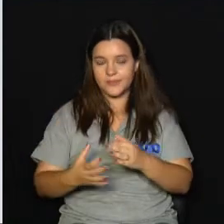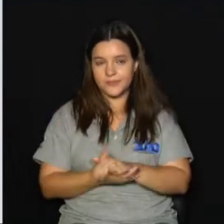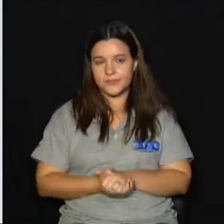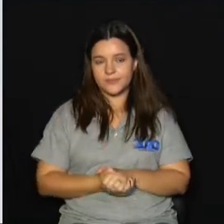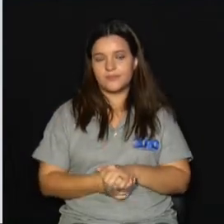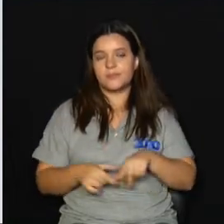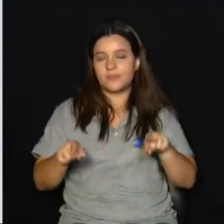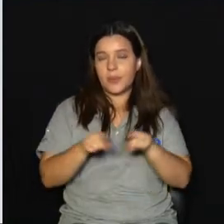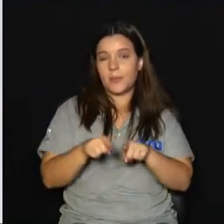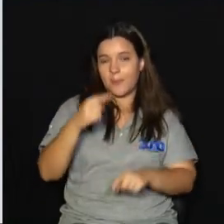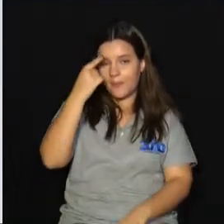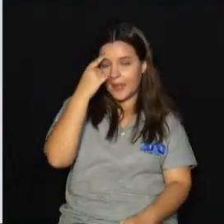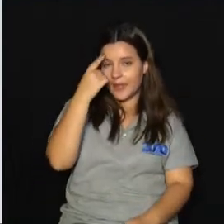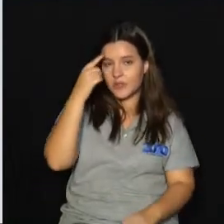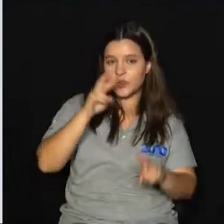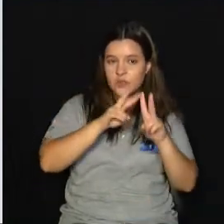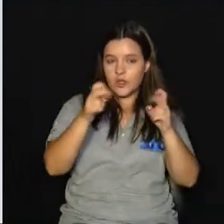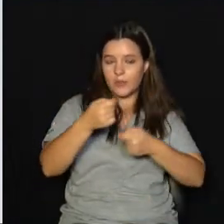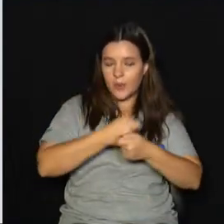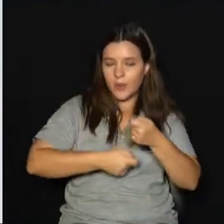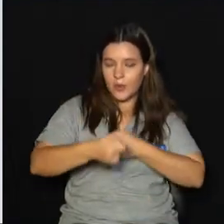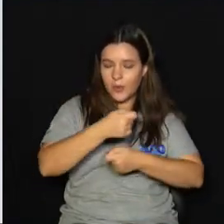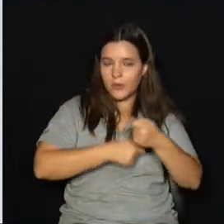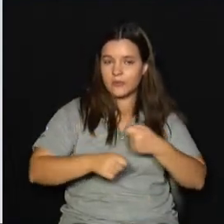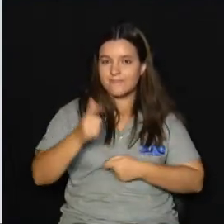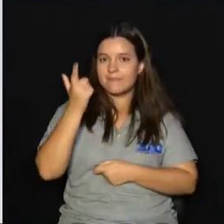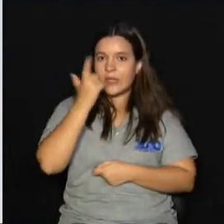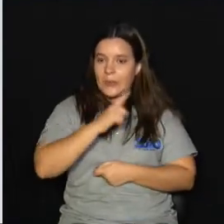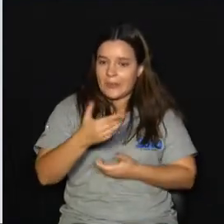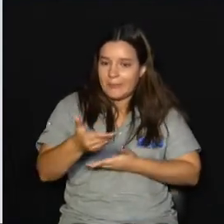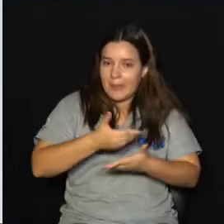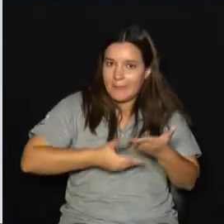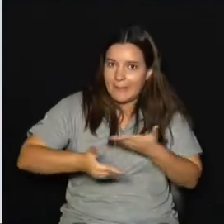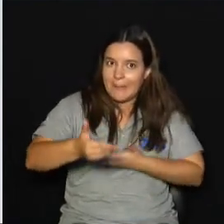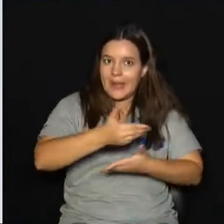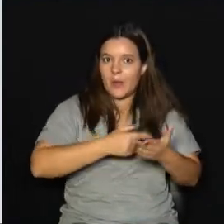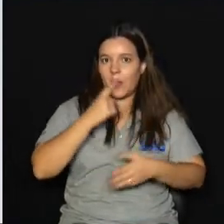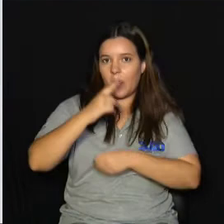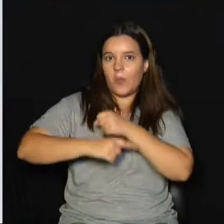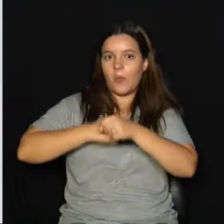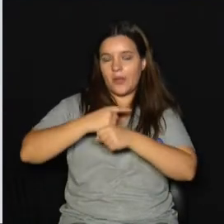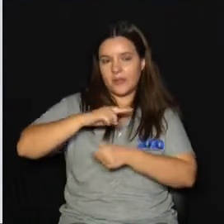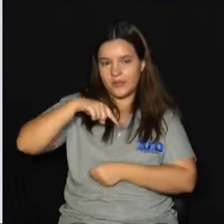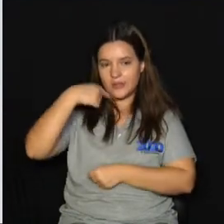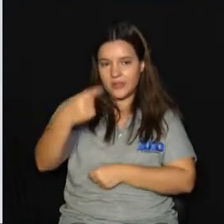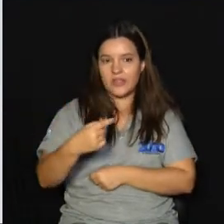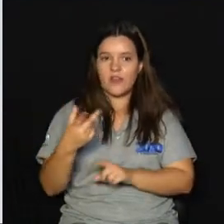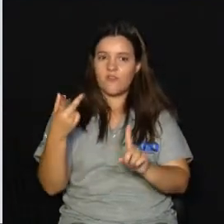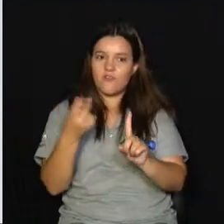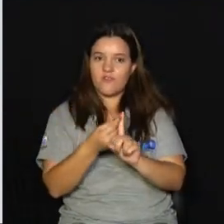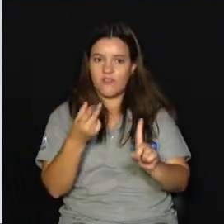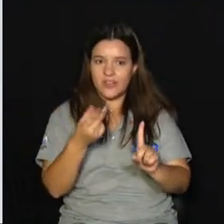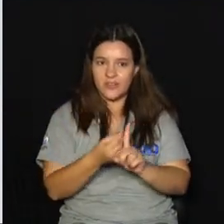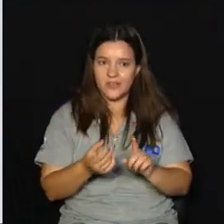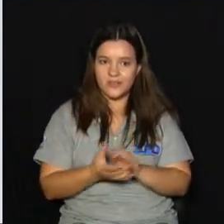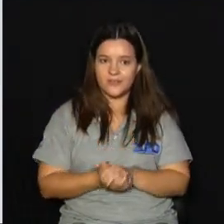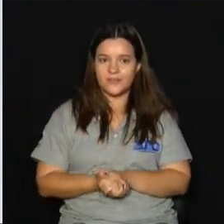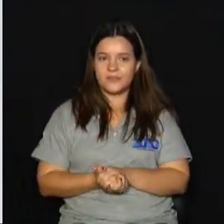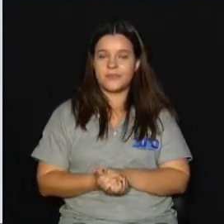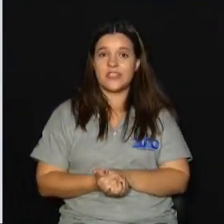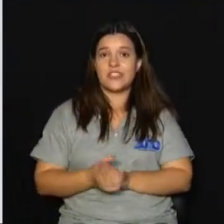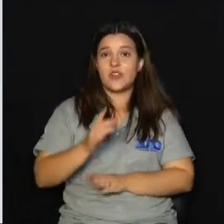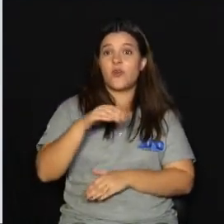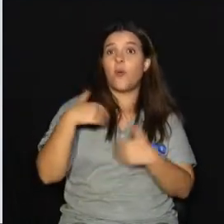também pensar questões econômicas para a gente conseguir lidar o ano que vem, talvez com essa vacina, quando ela